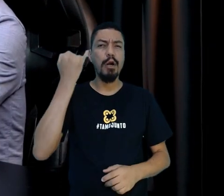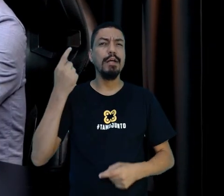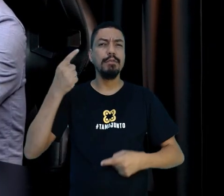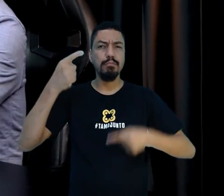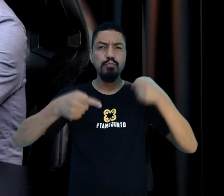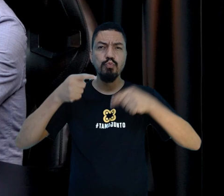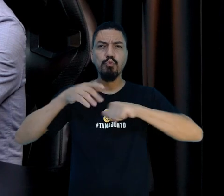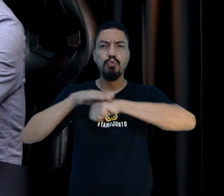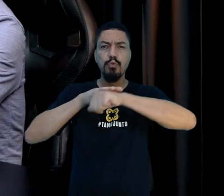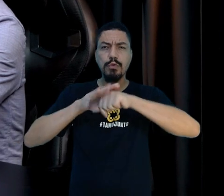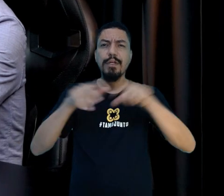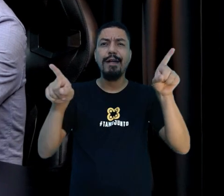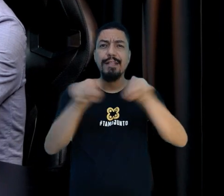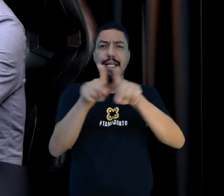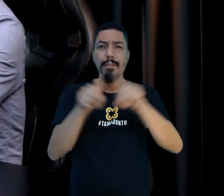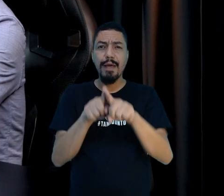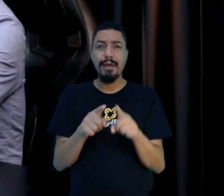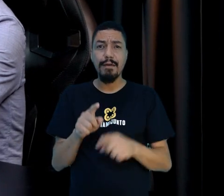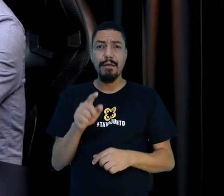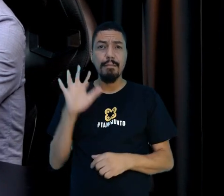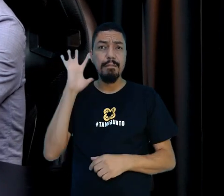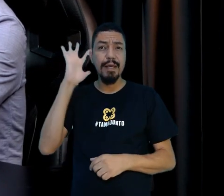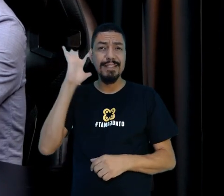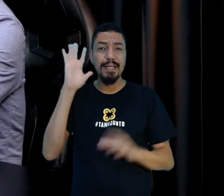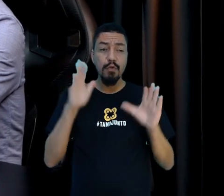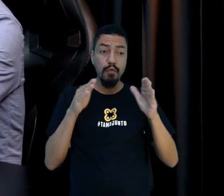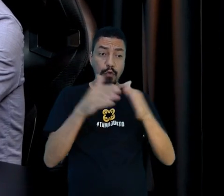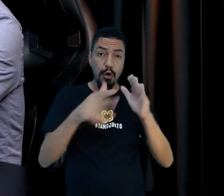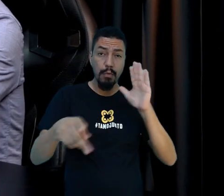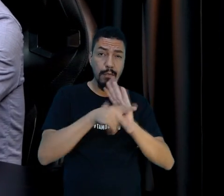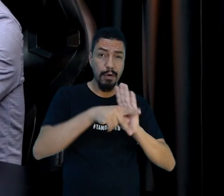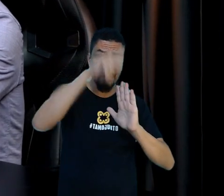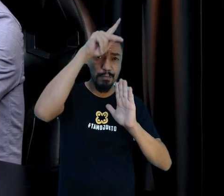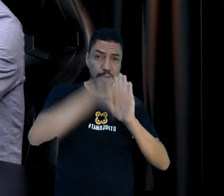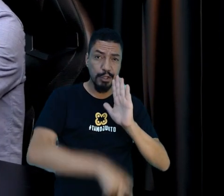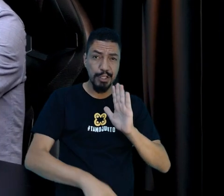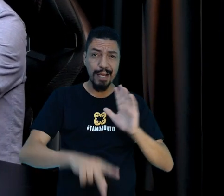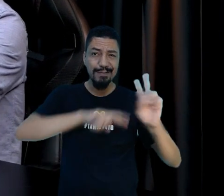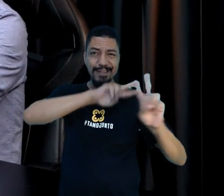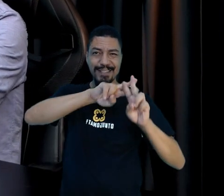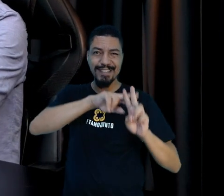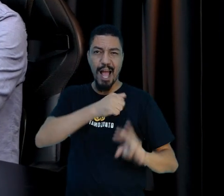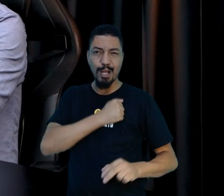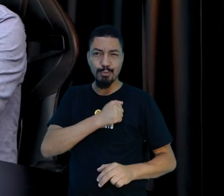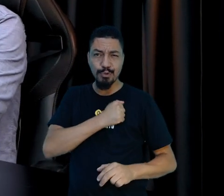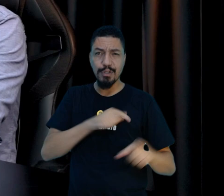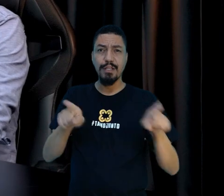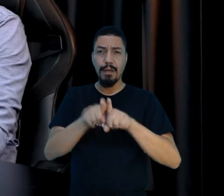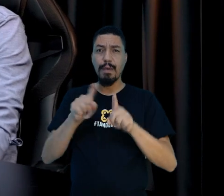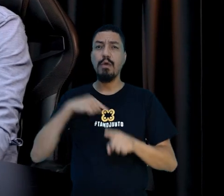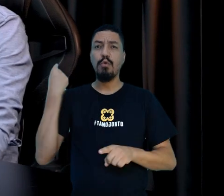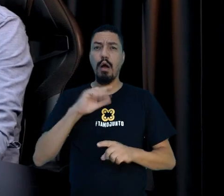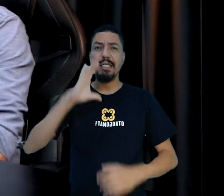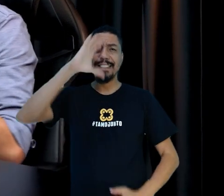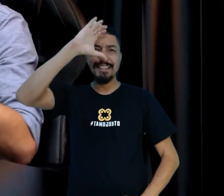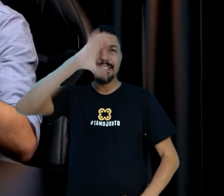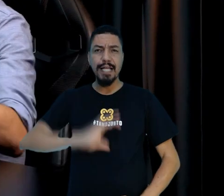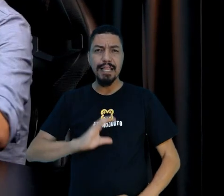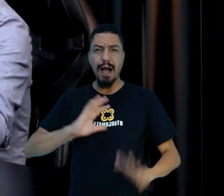importante discutir também, claro, pensando no foco do projeto, né, do Tamo Junto, mas também como cidadãos,